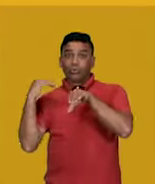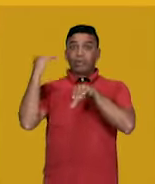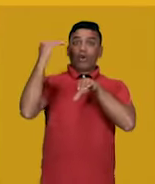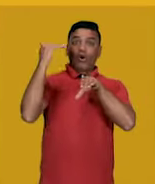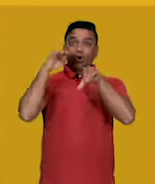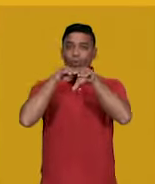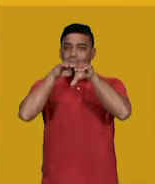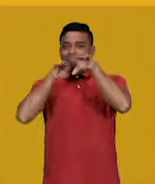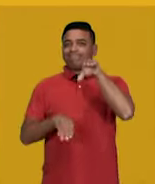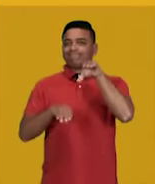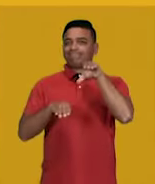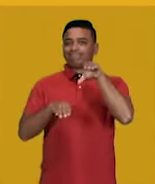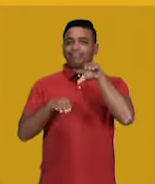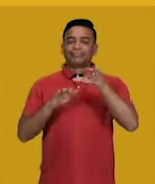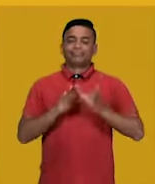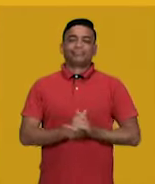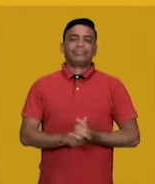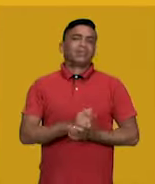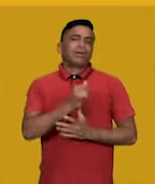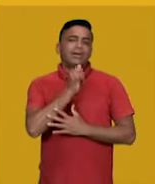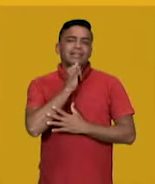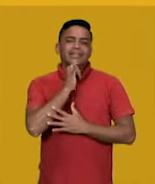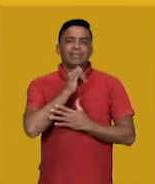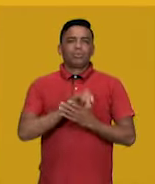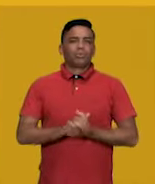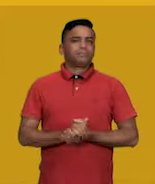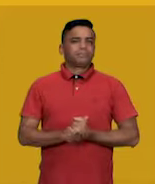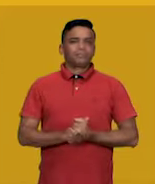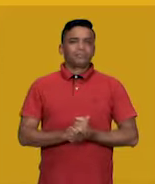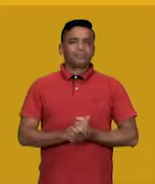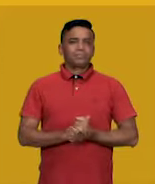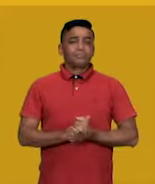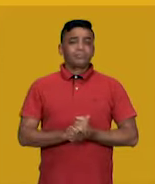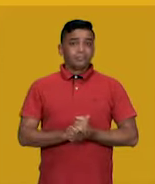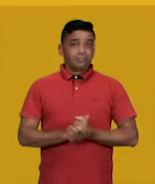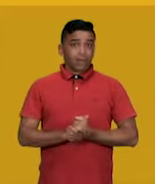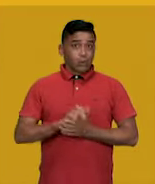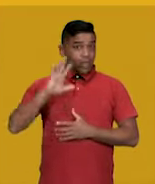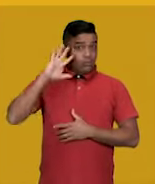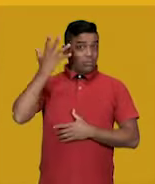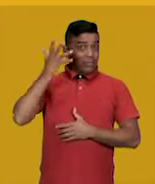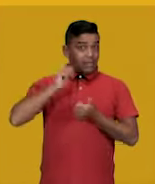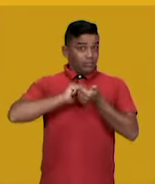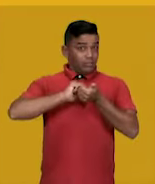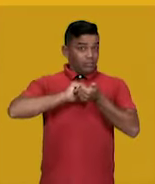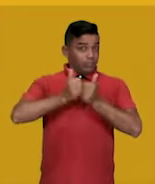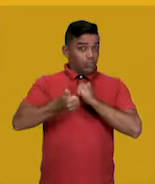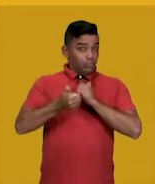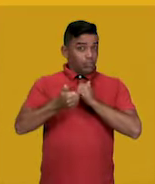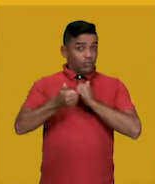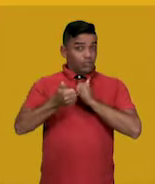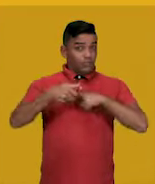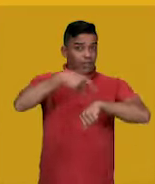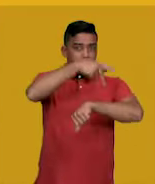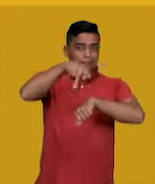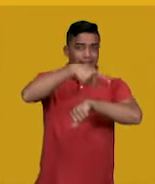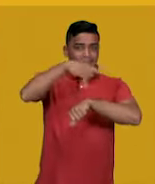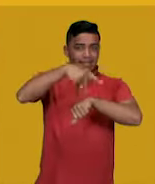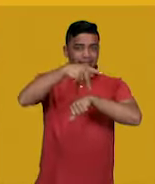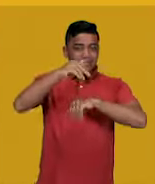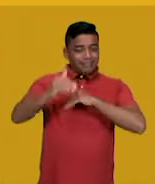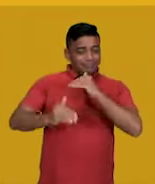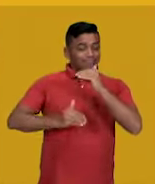inferioridade. Vejamos o exemplo. Não há dúvidas de que os eventos esportivos nos países em